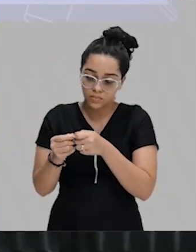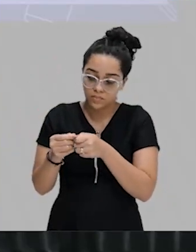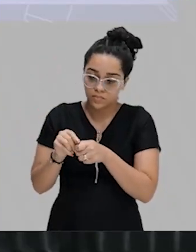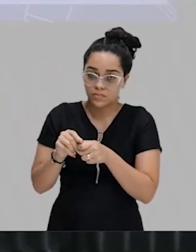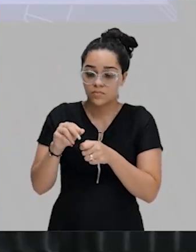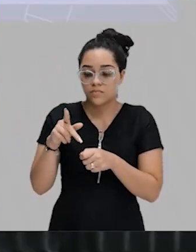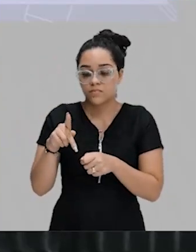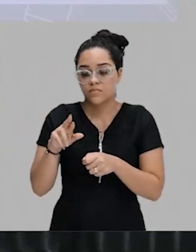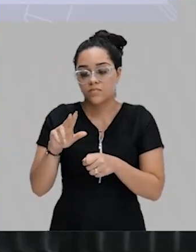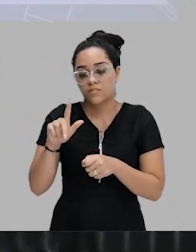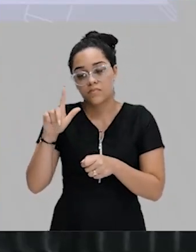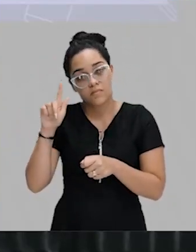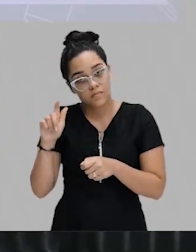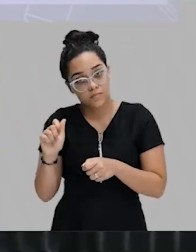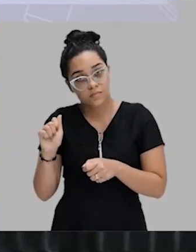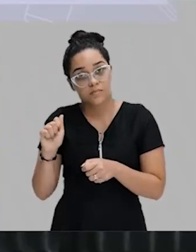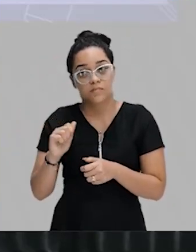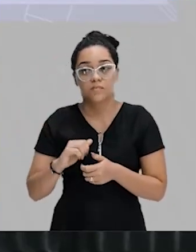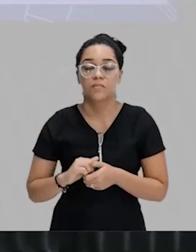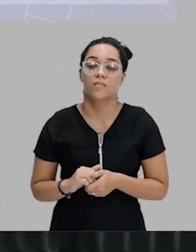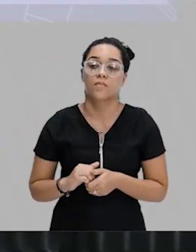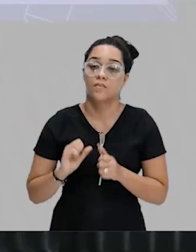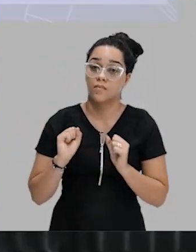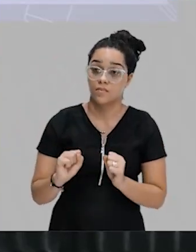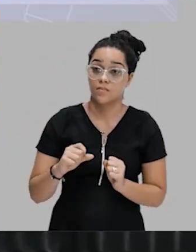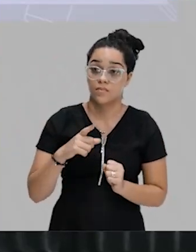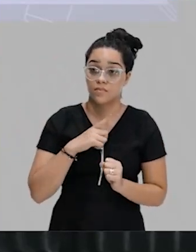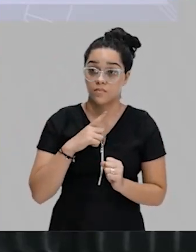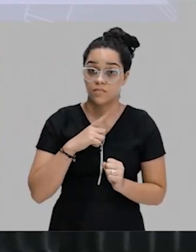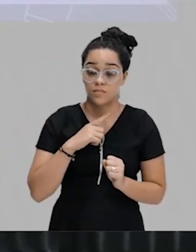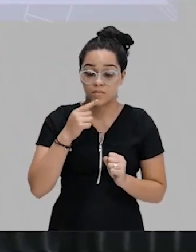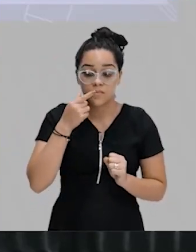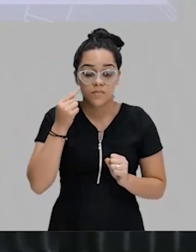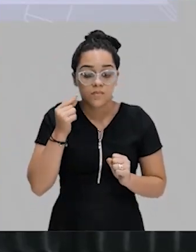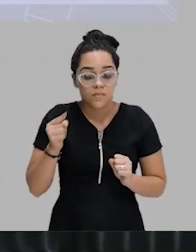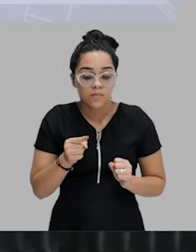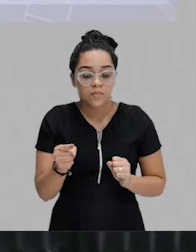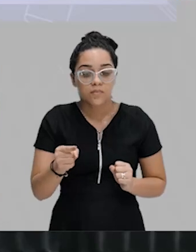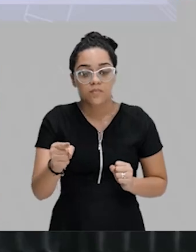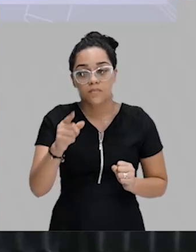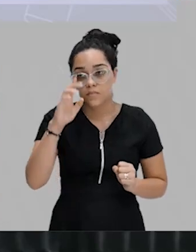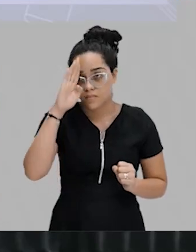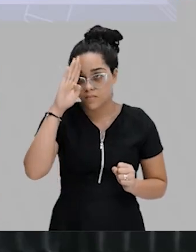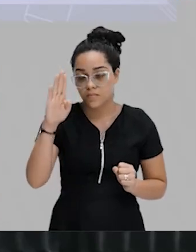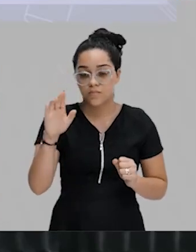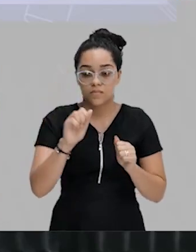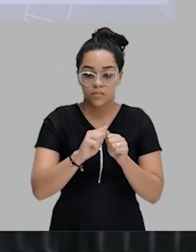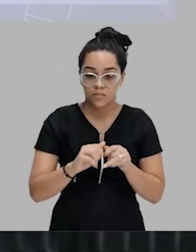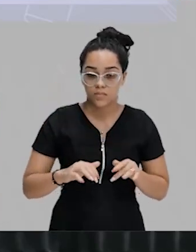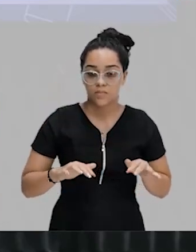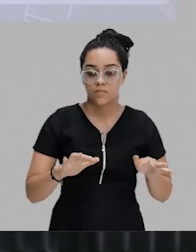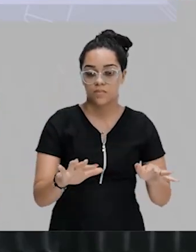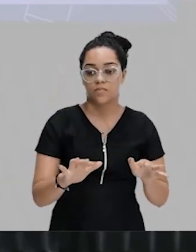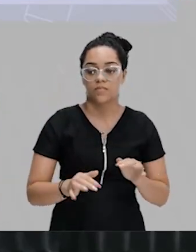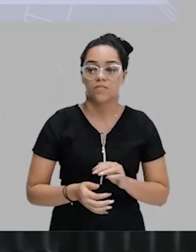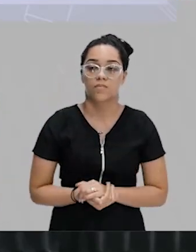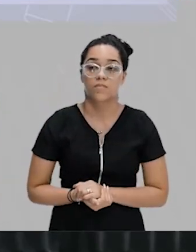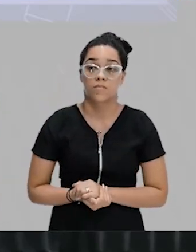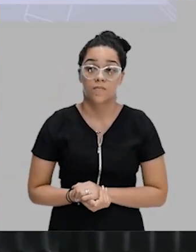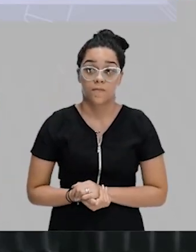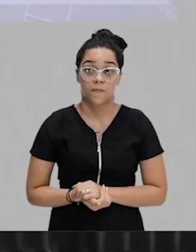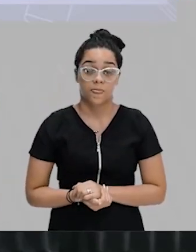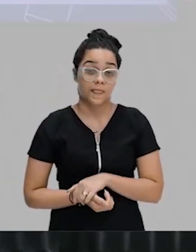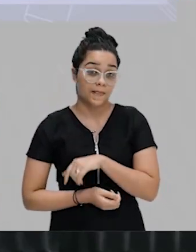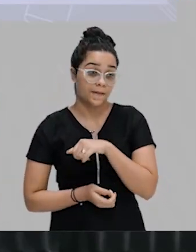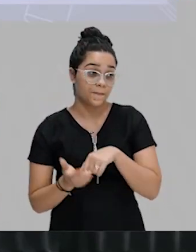de piolho, outros utilizam o termo da pulga do rato, que era a principal forma de transmissão. E essa